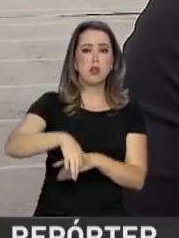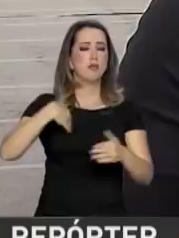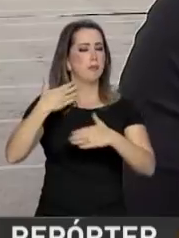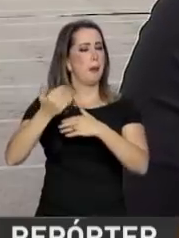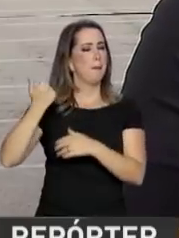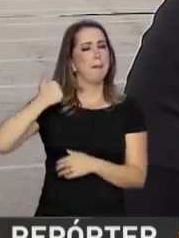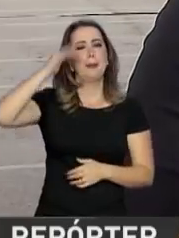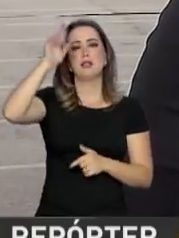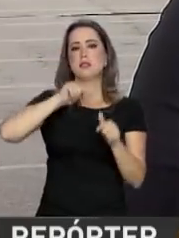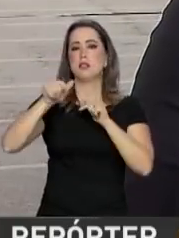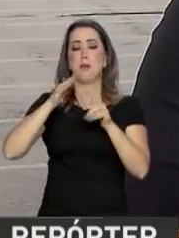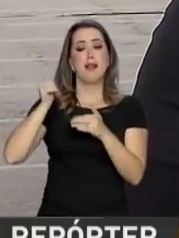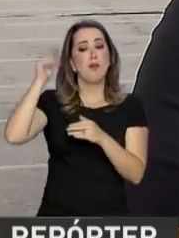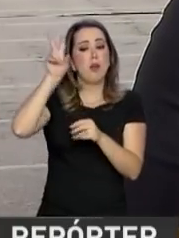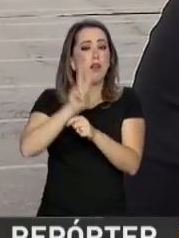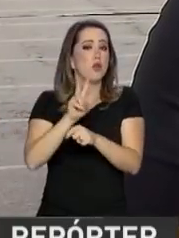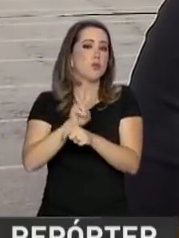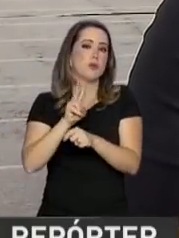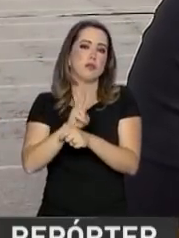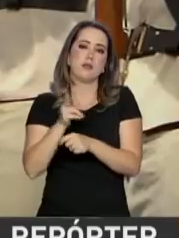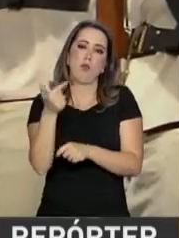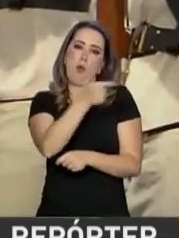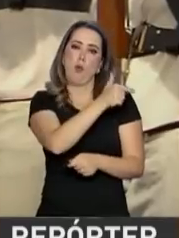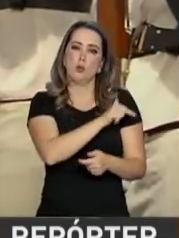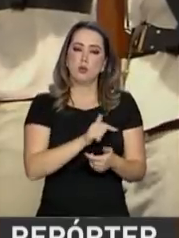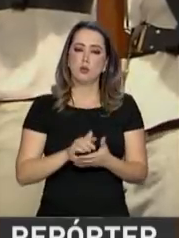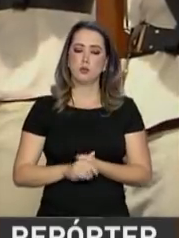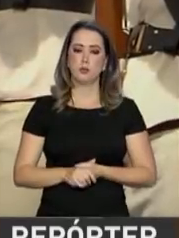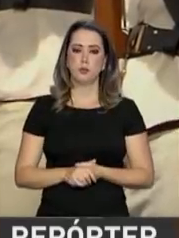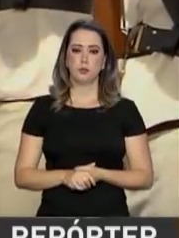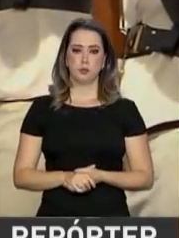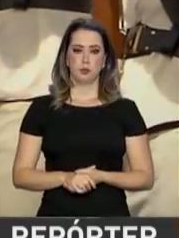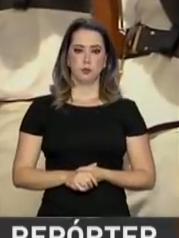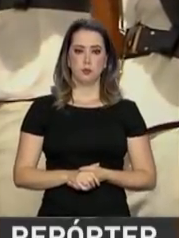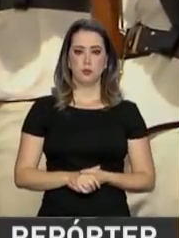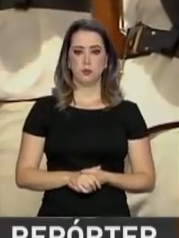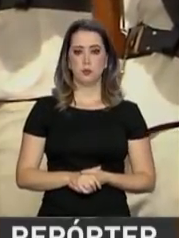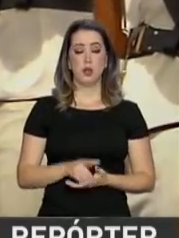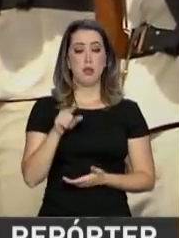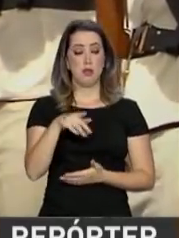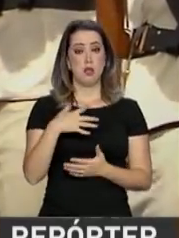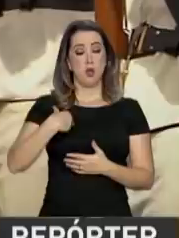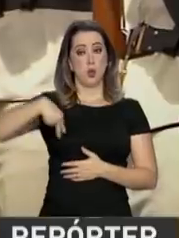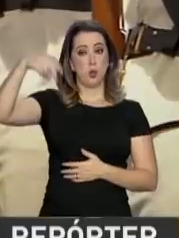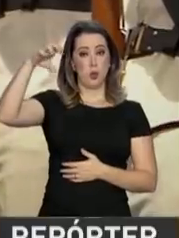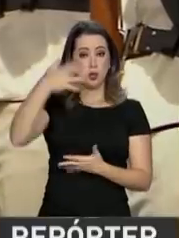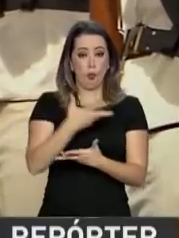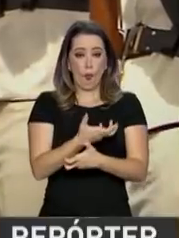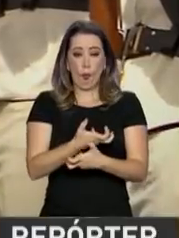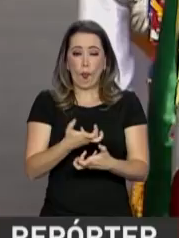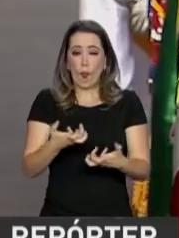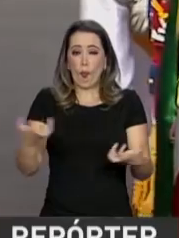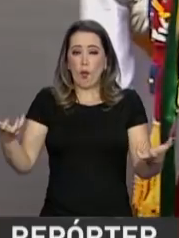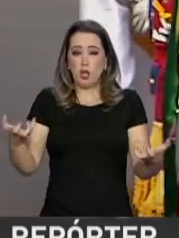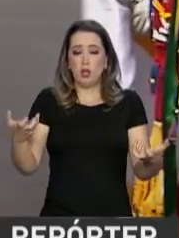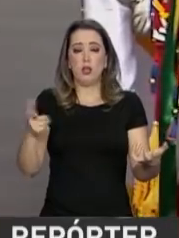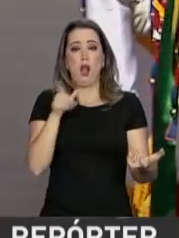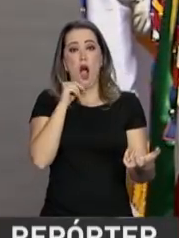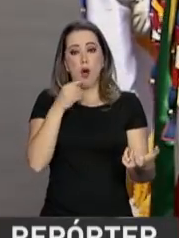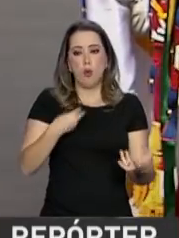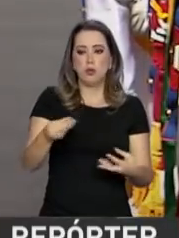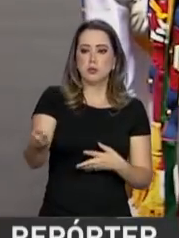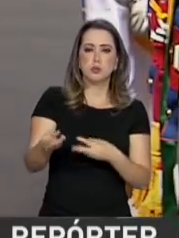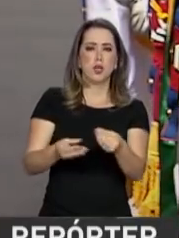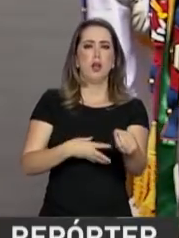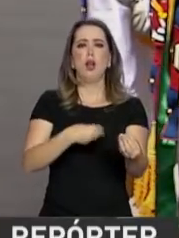vão além da proteção de nossas fronteiras um semi árido nordestino onde distribui água indo